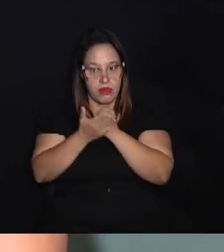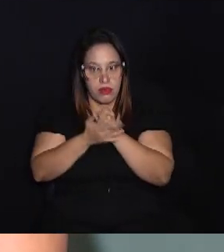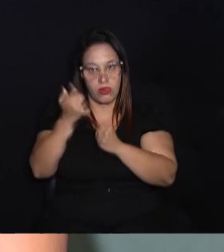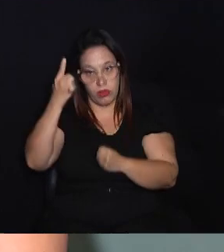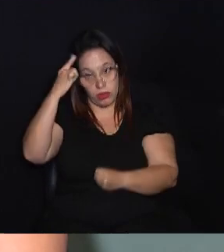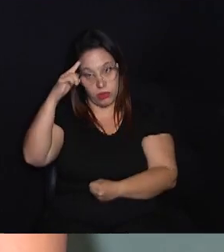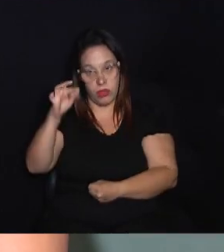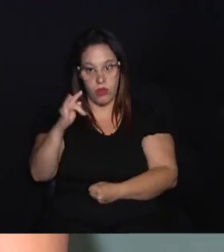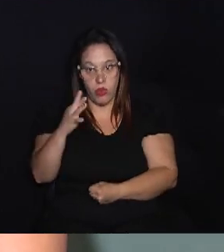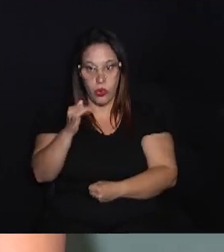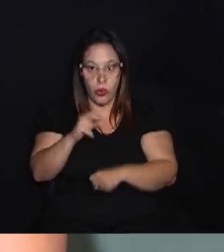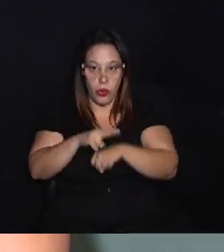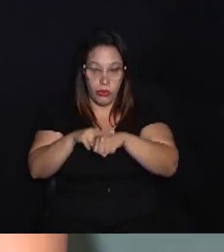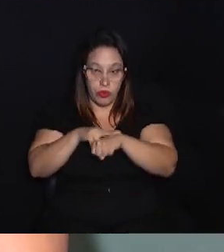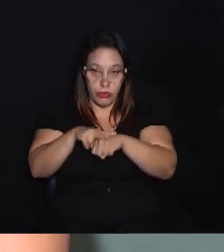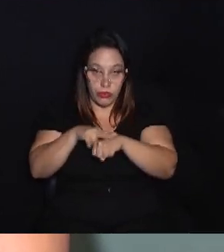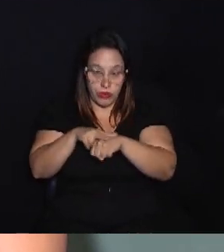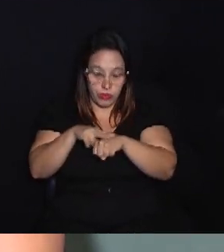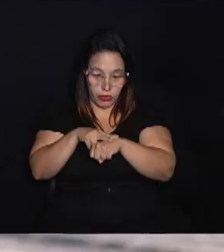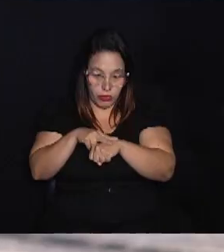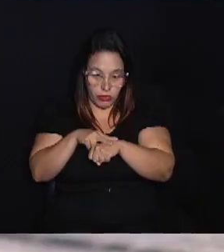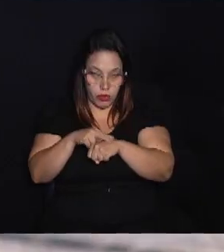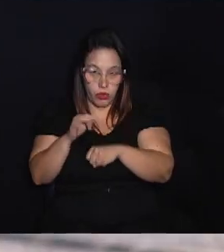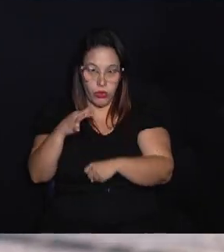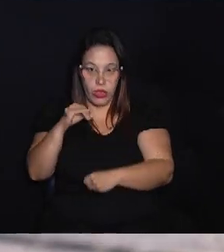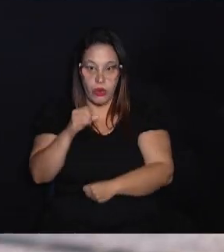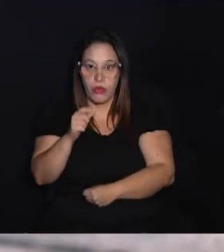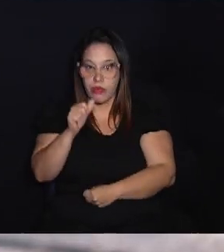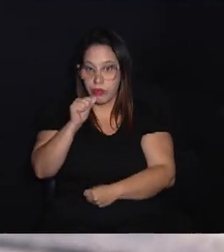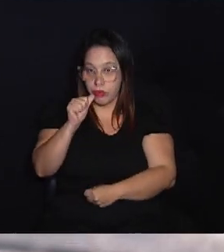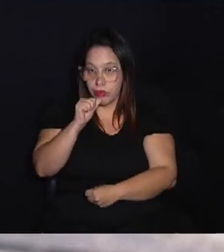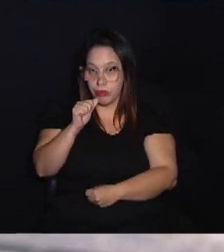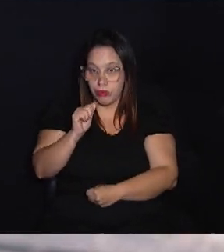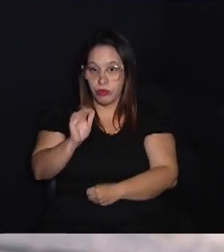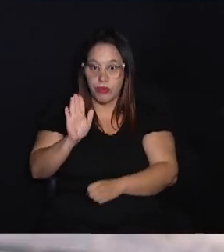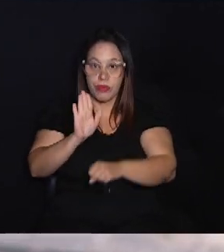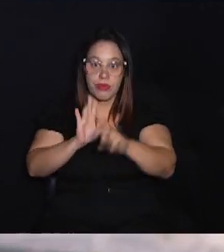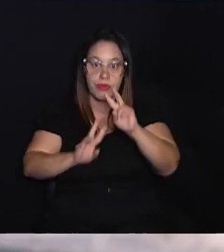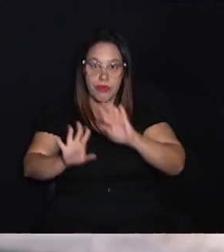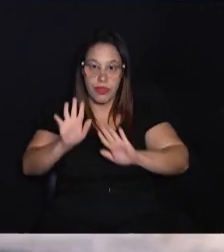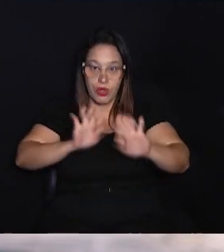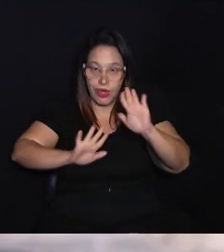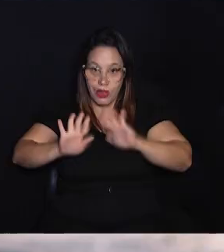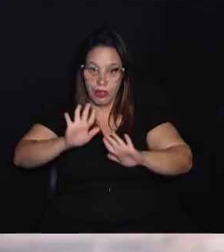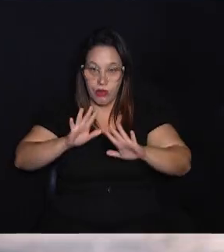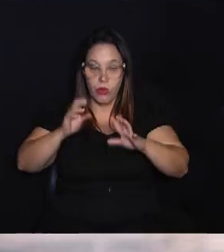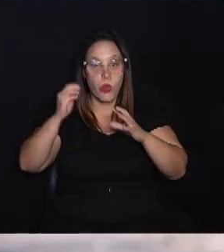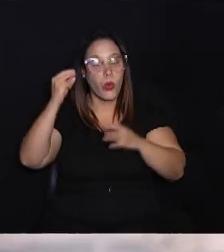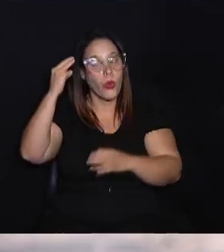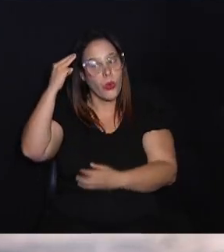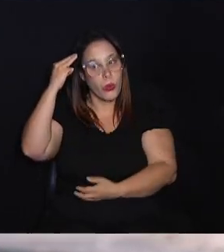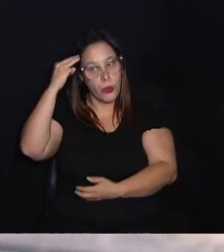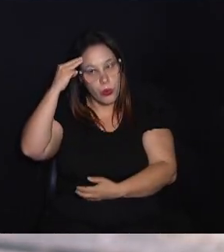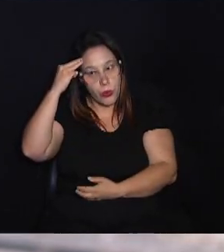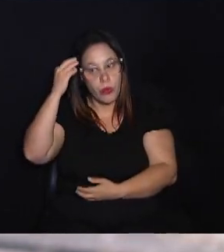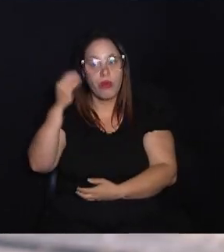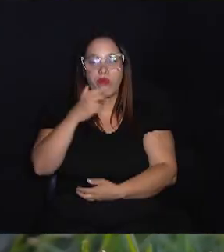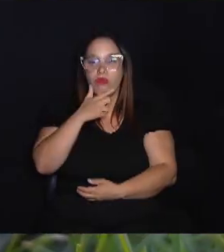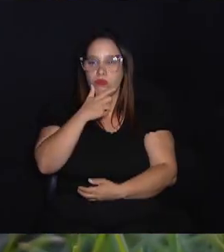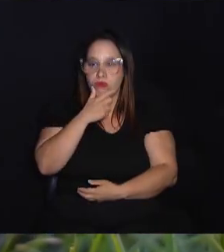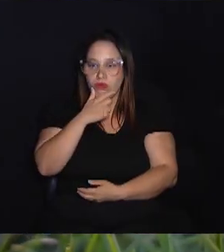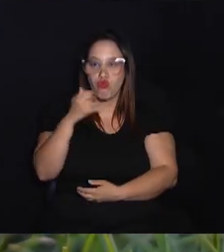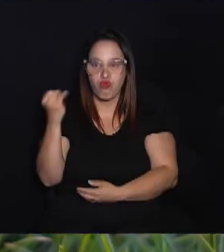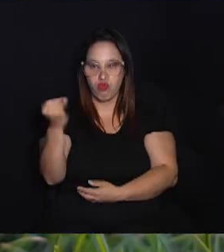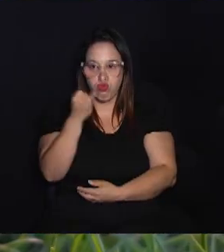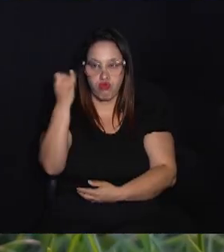folha verde escura, feno, ração e água. Um dos maiores cuidados é o bem-estar emocional desse bichinho, o que é tão